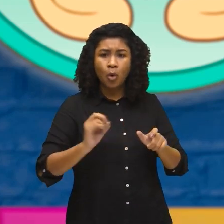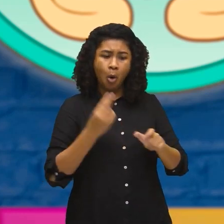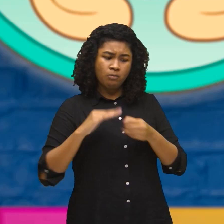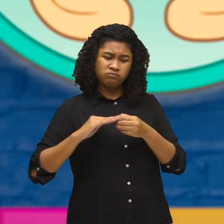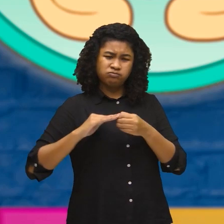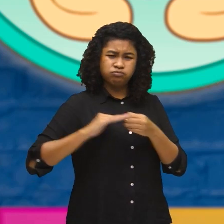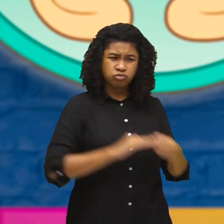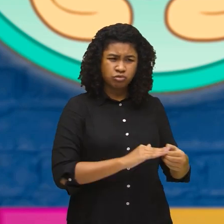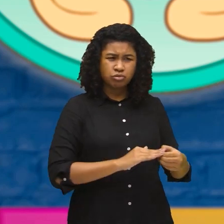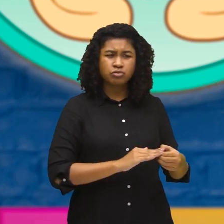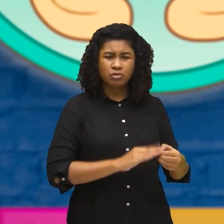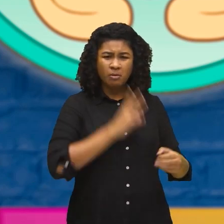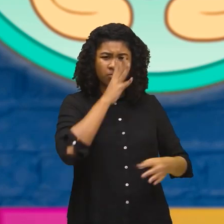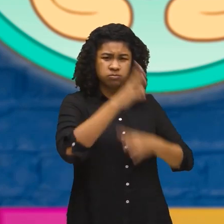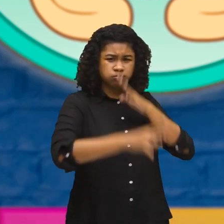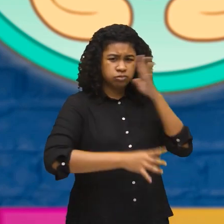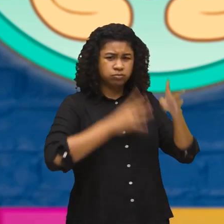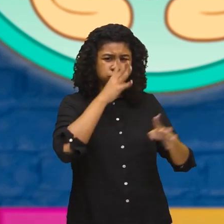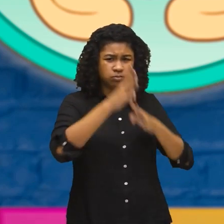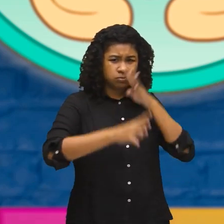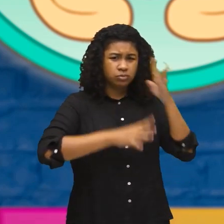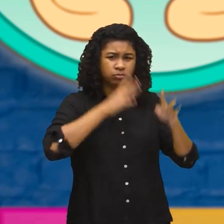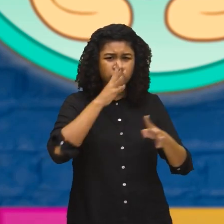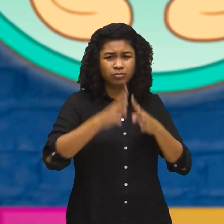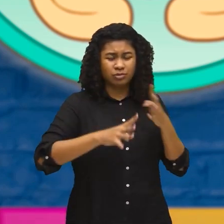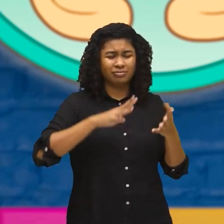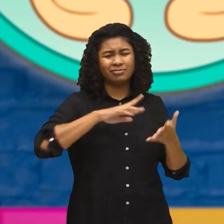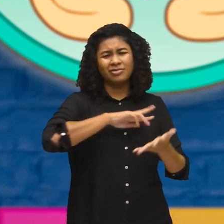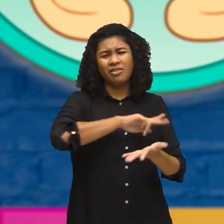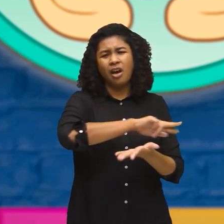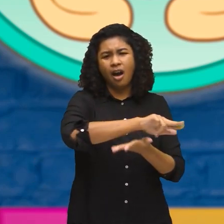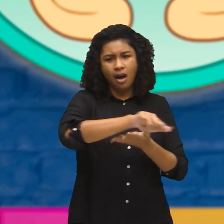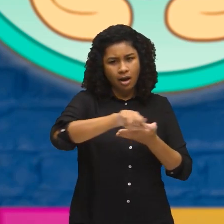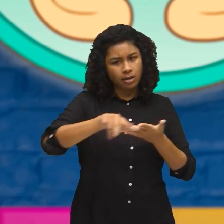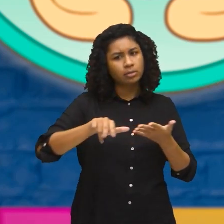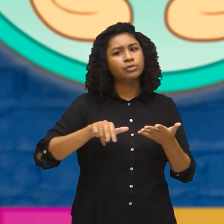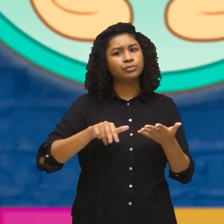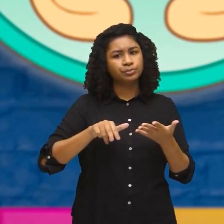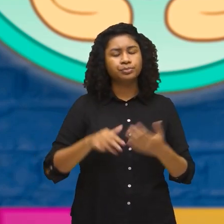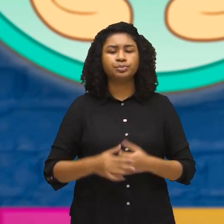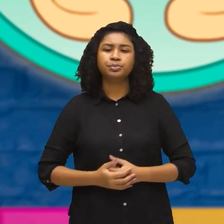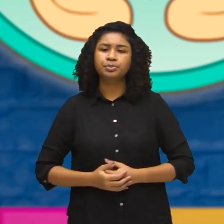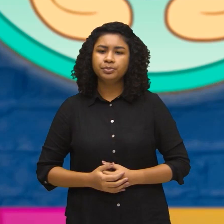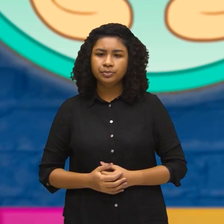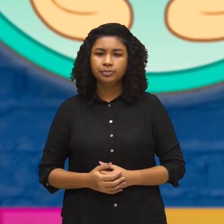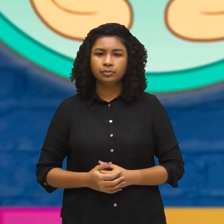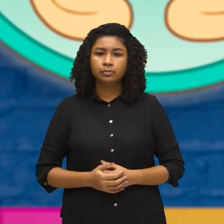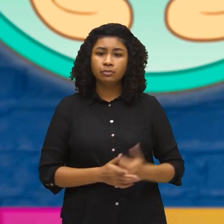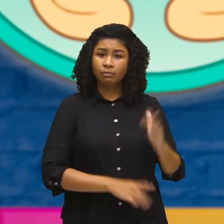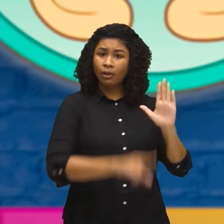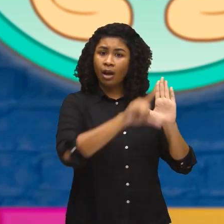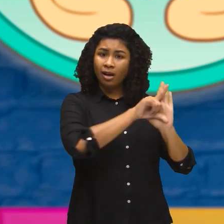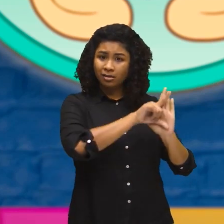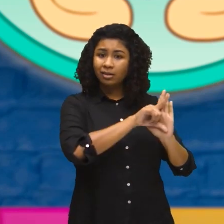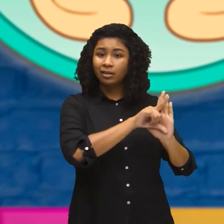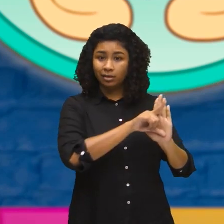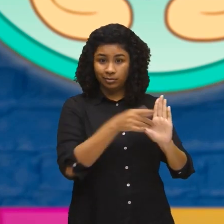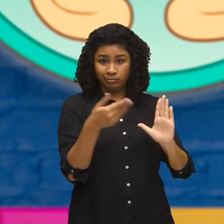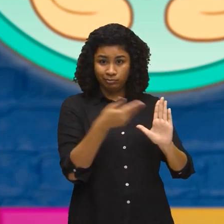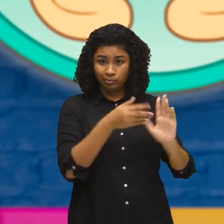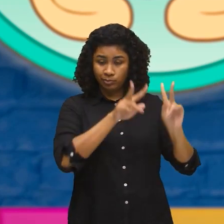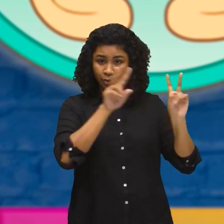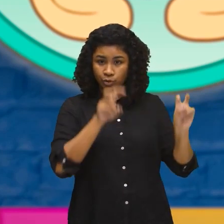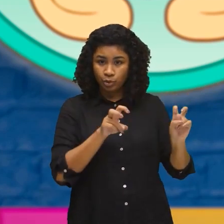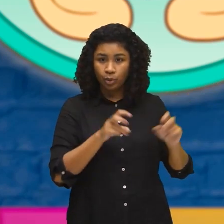apelidos pejorativos, entre outros. Fazendo essa abordagem na legislação, né,